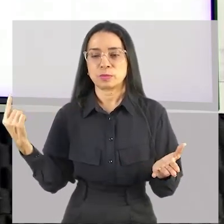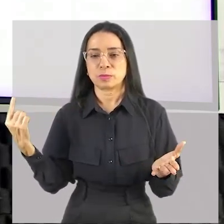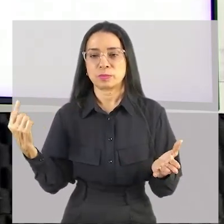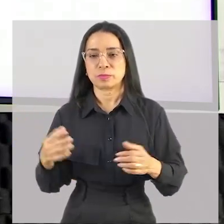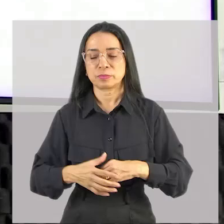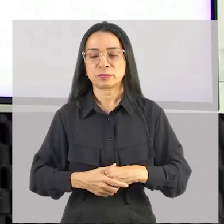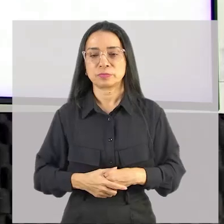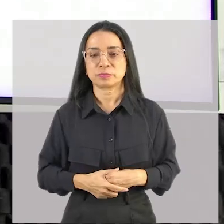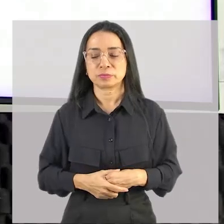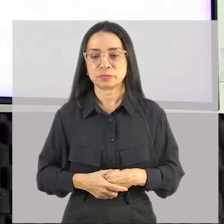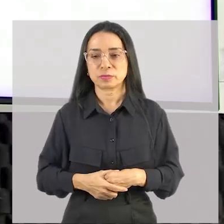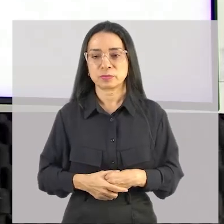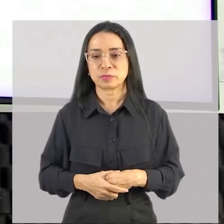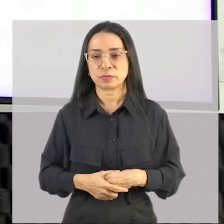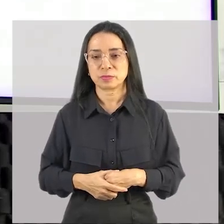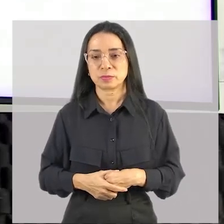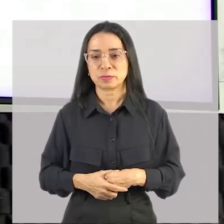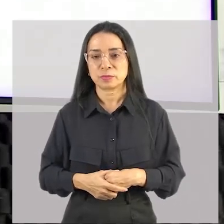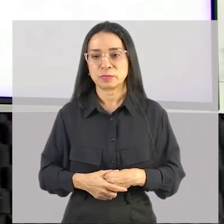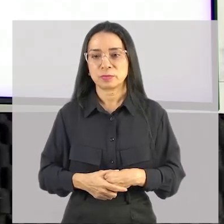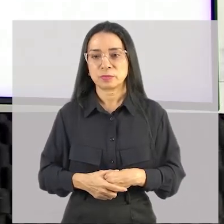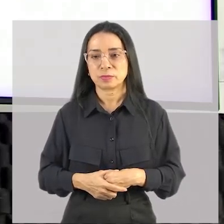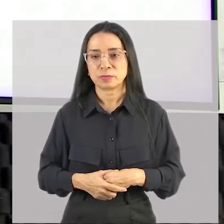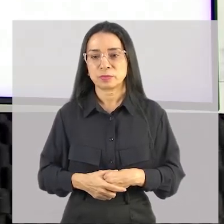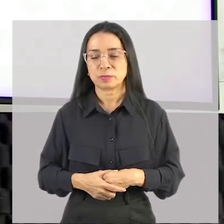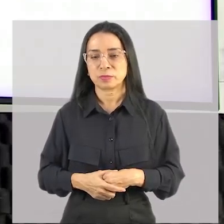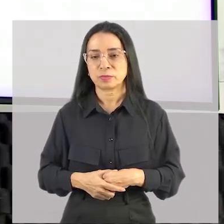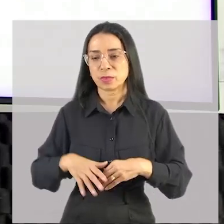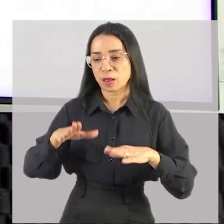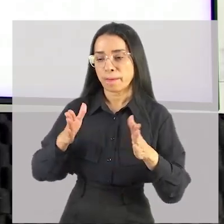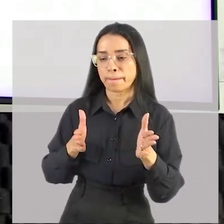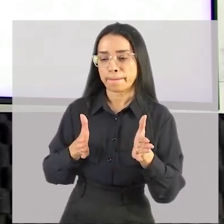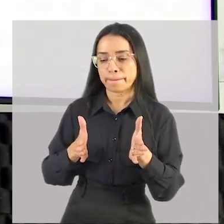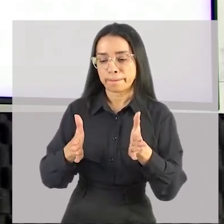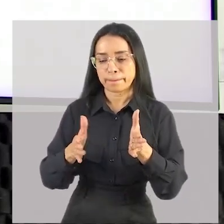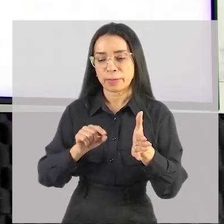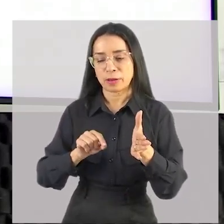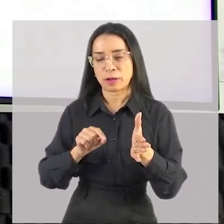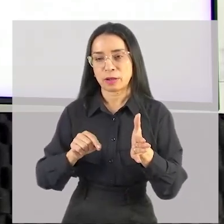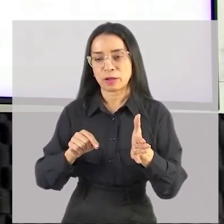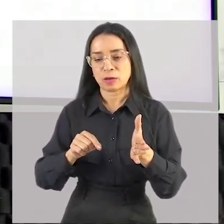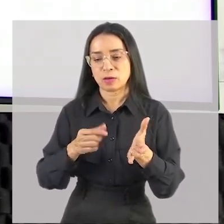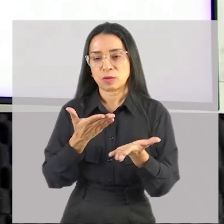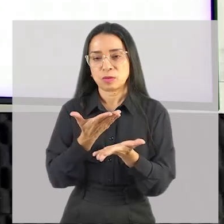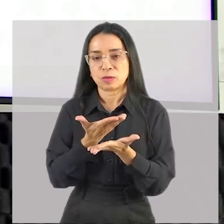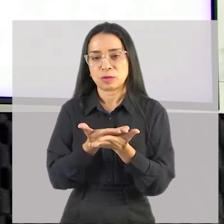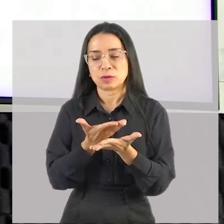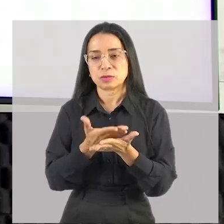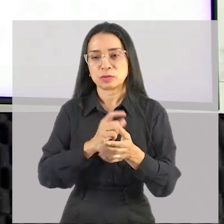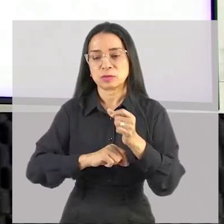paralelepípedo, não, o paralelismo vem de paralelo, onde você vai trabalhar